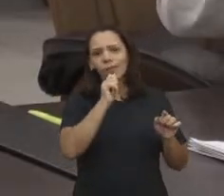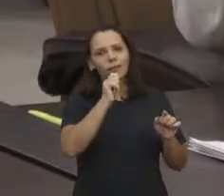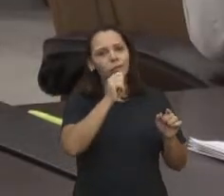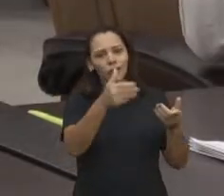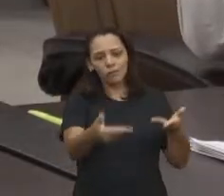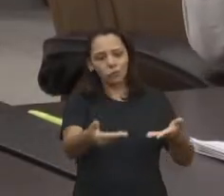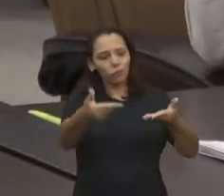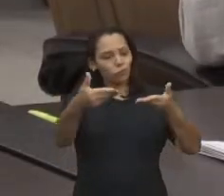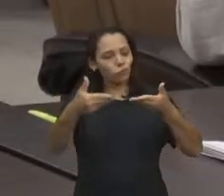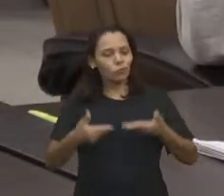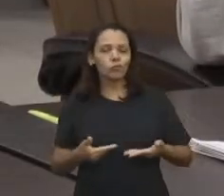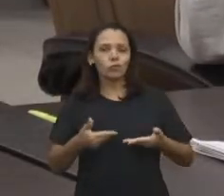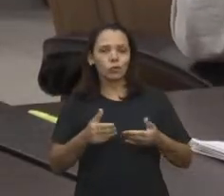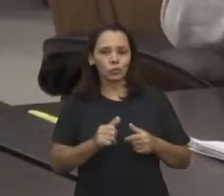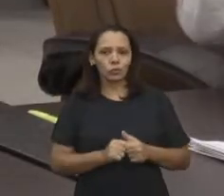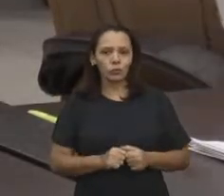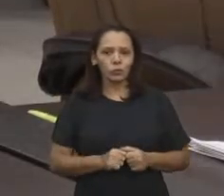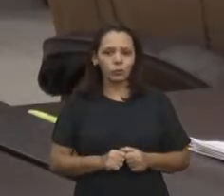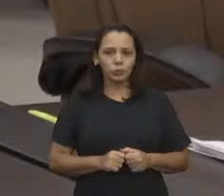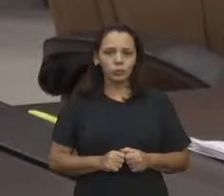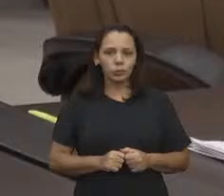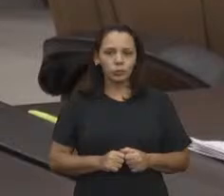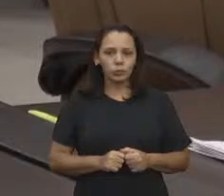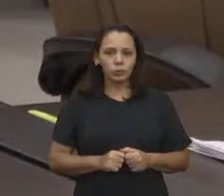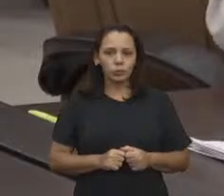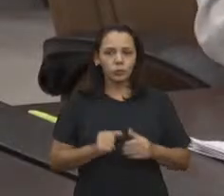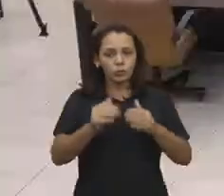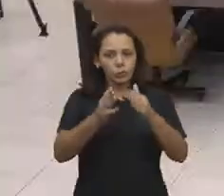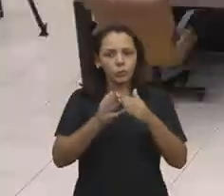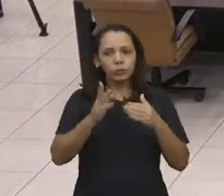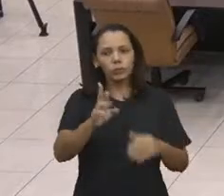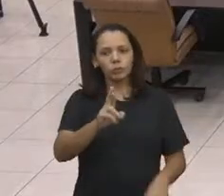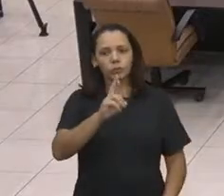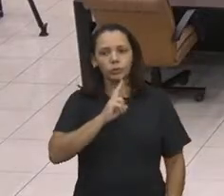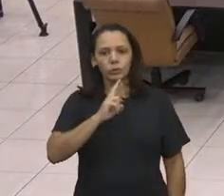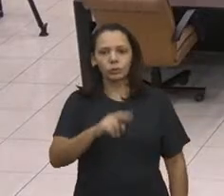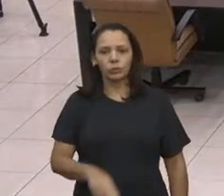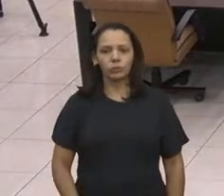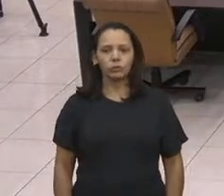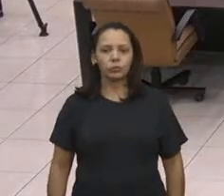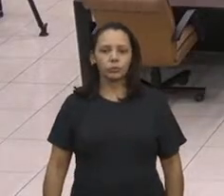encerrar, senão passa os 5 minutos e eles apitam ali.